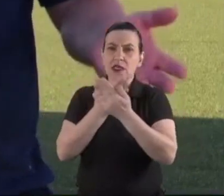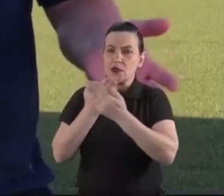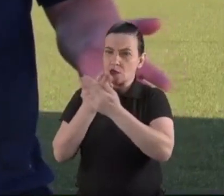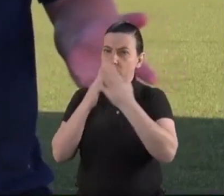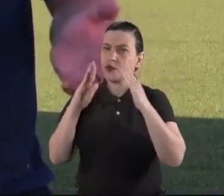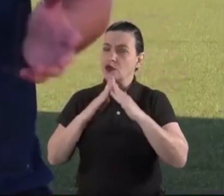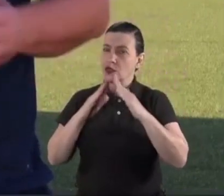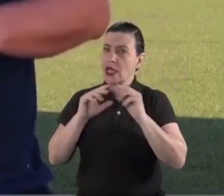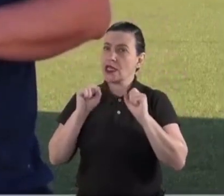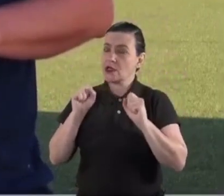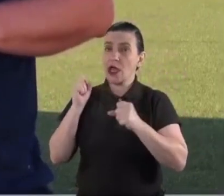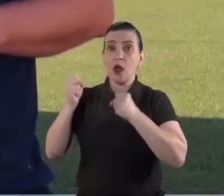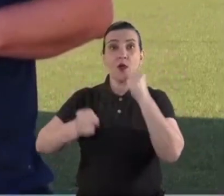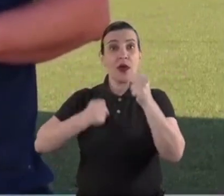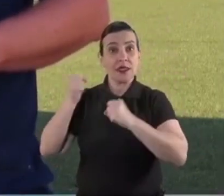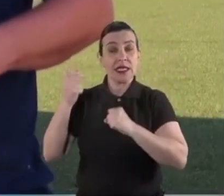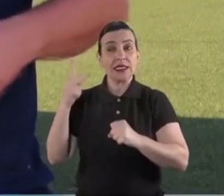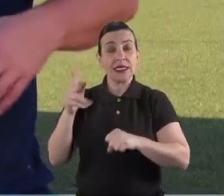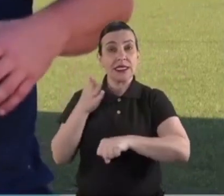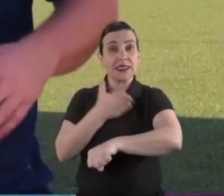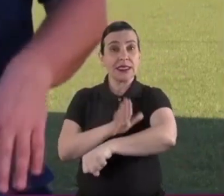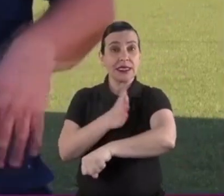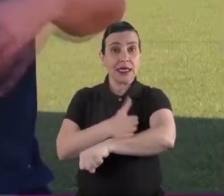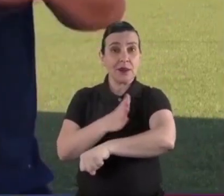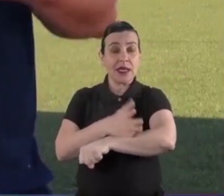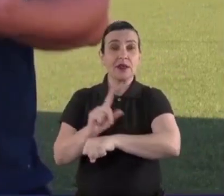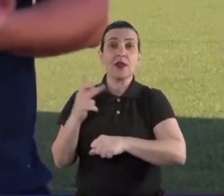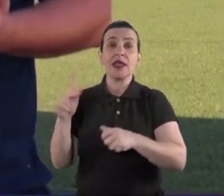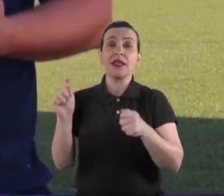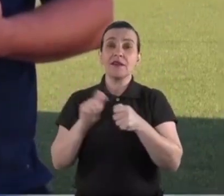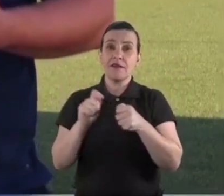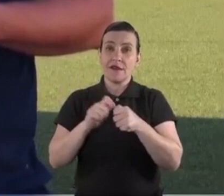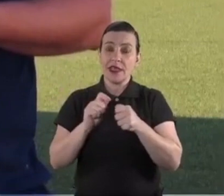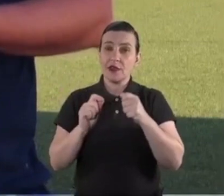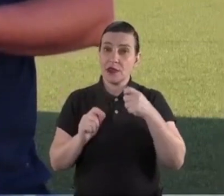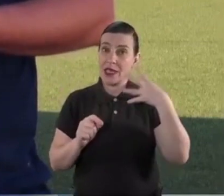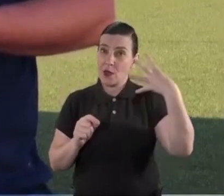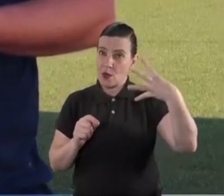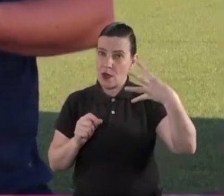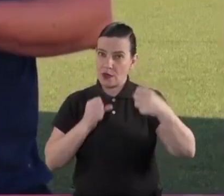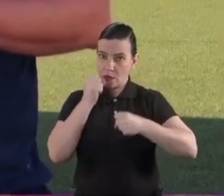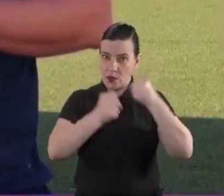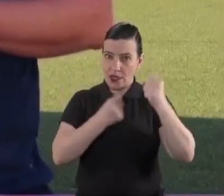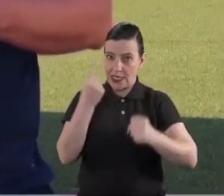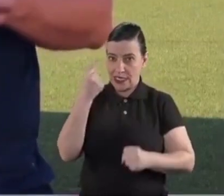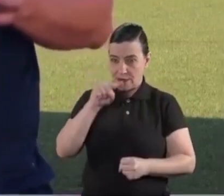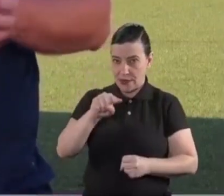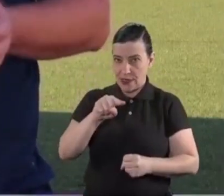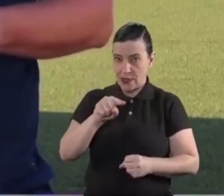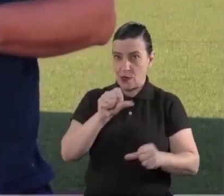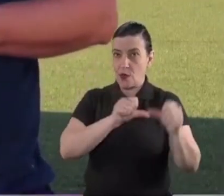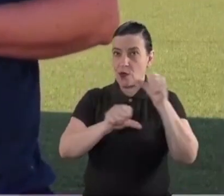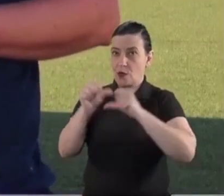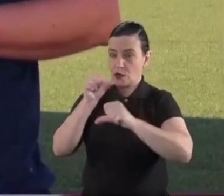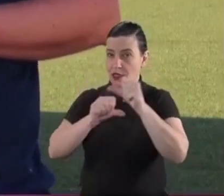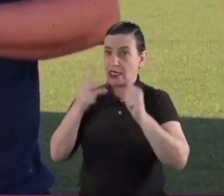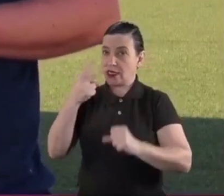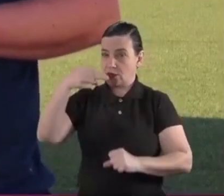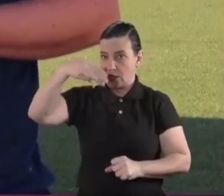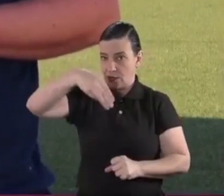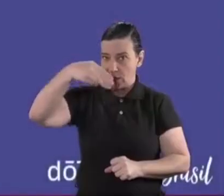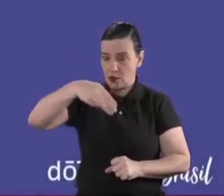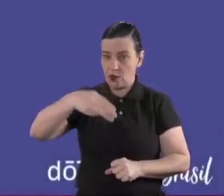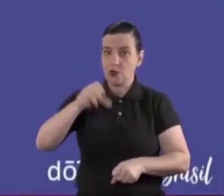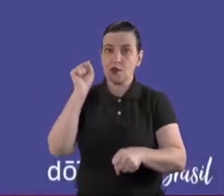caso, um atleta foi submetido a um treinamento onde ele fez 4 corridas de 1.000 metros intercaladas por 2 minutos de